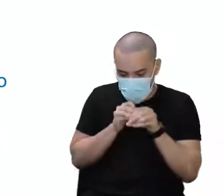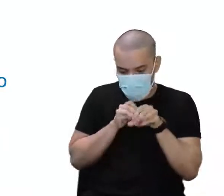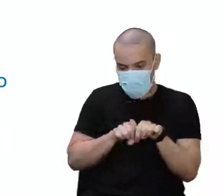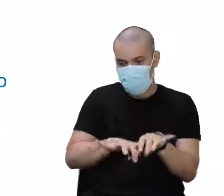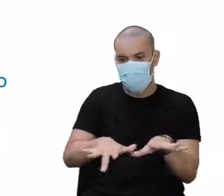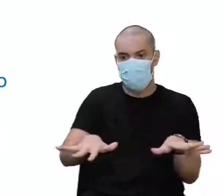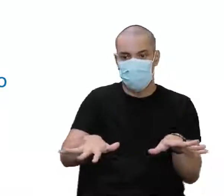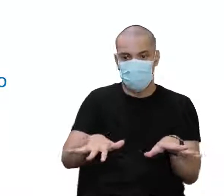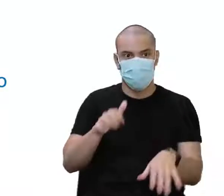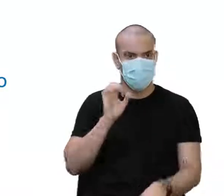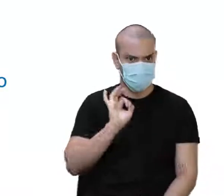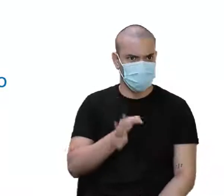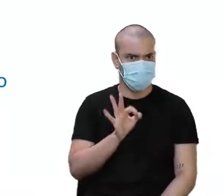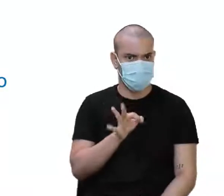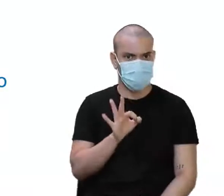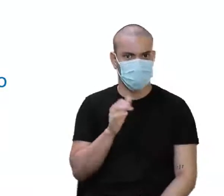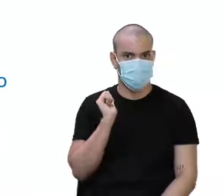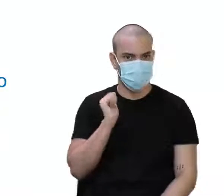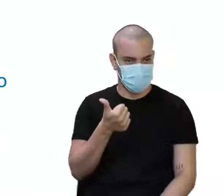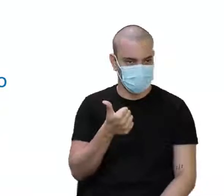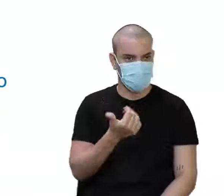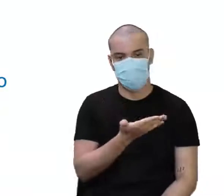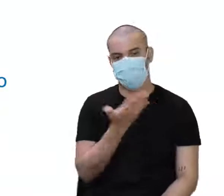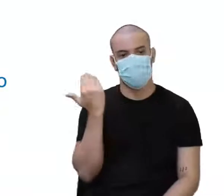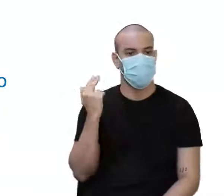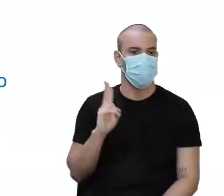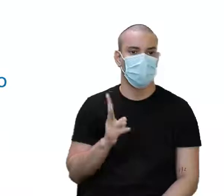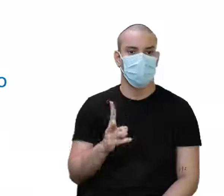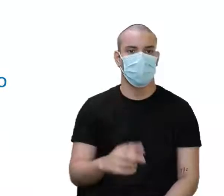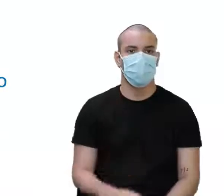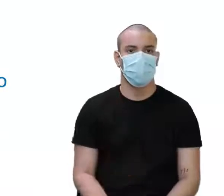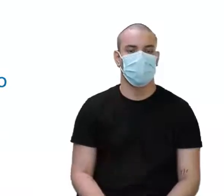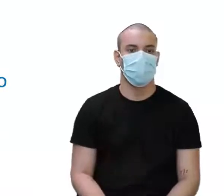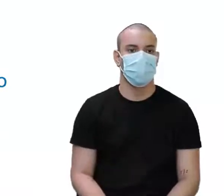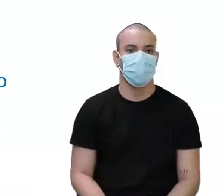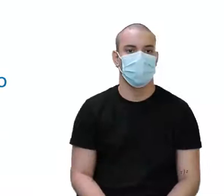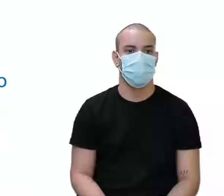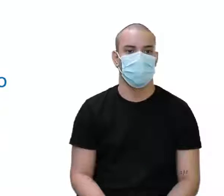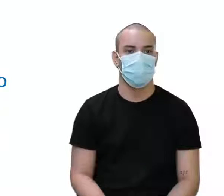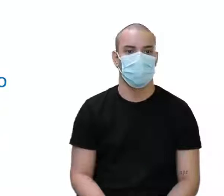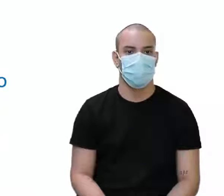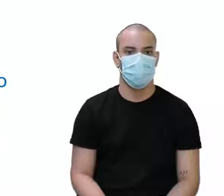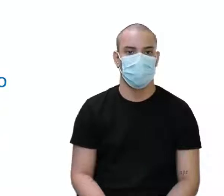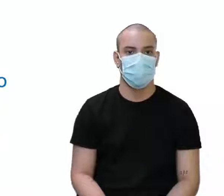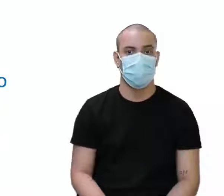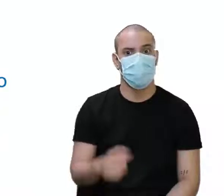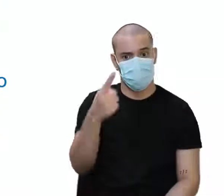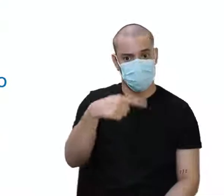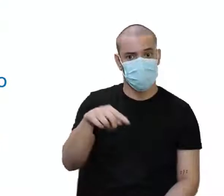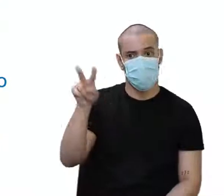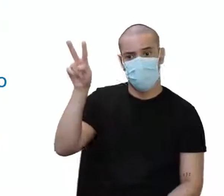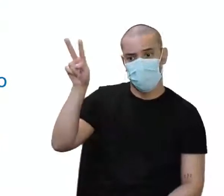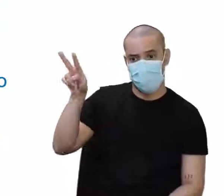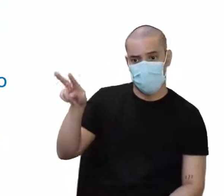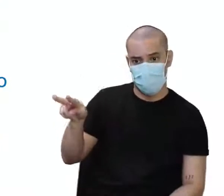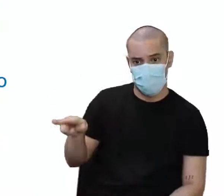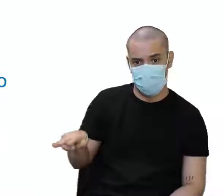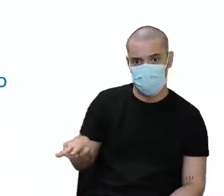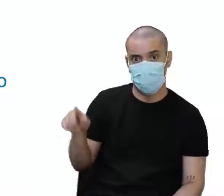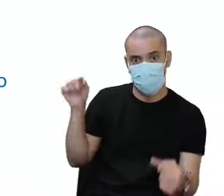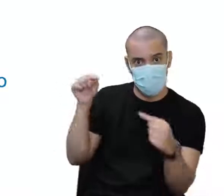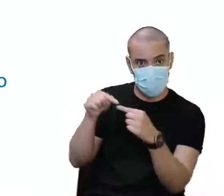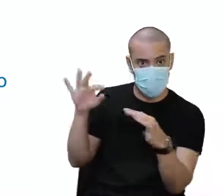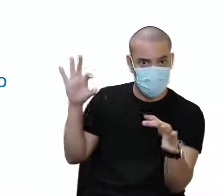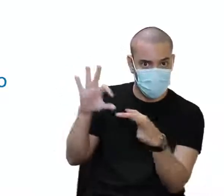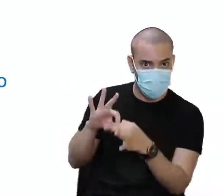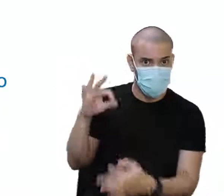bom? Tudo bem? Vamos seguindo? Tranquilo, né? Dá um tempinho para você dar uma olhada para ver se tem alguma coisa a ver com o que